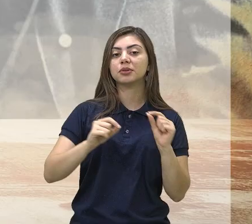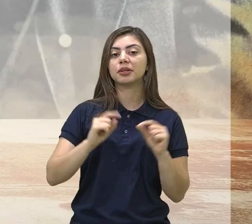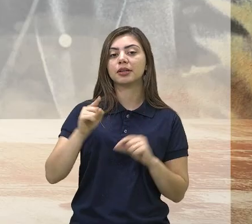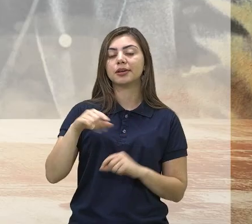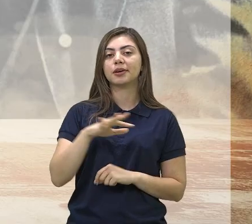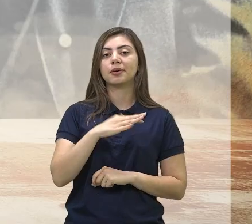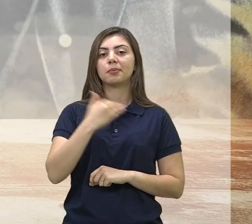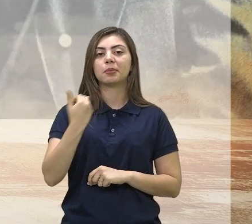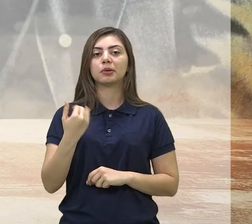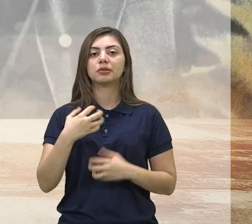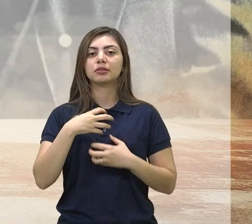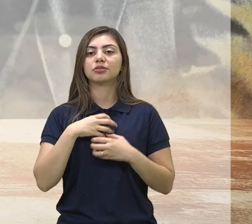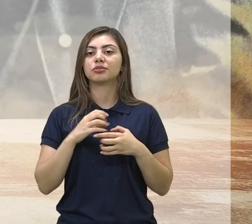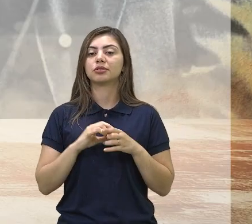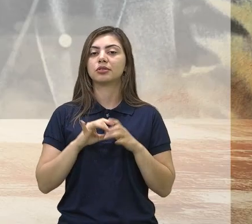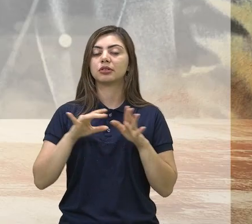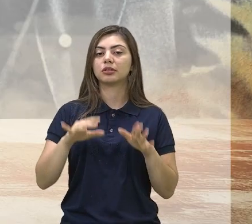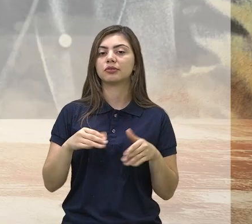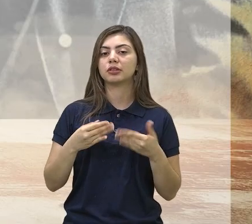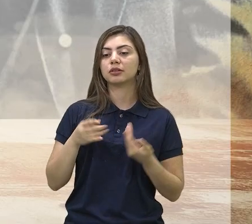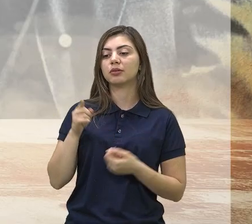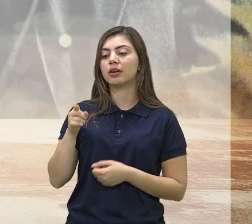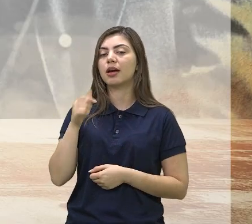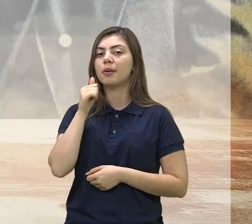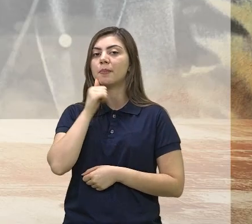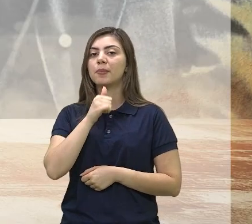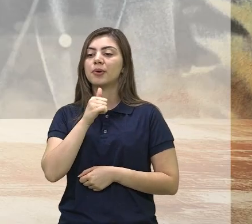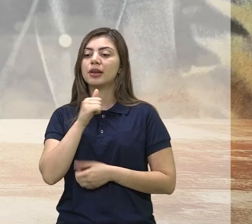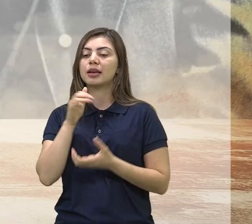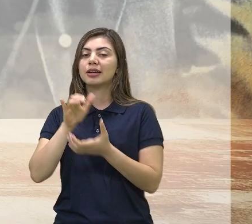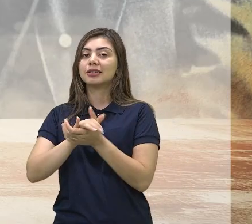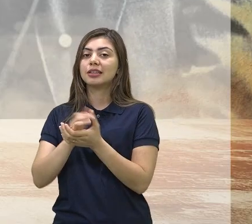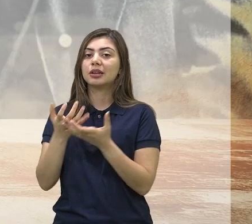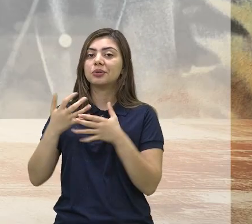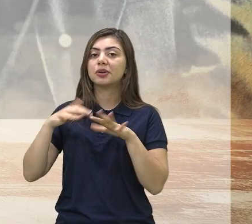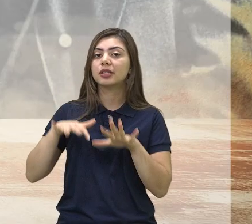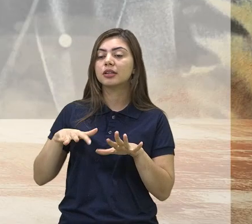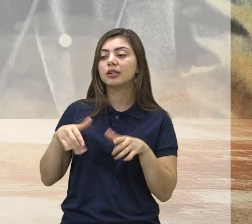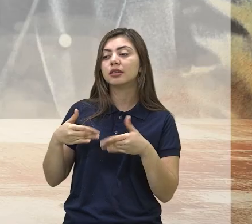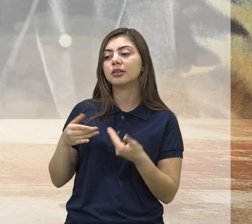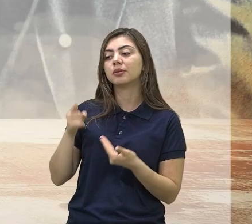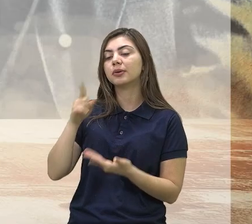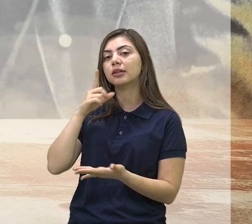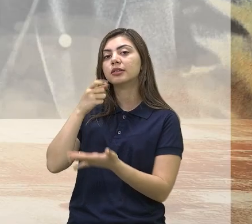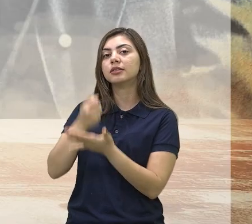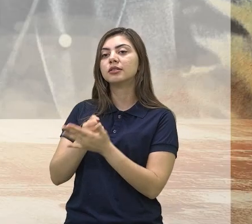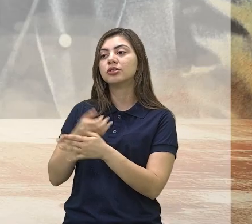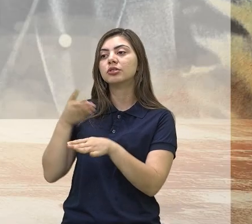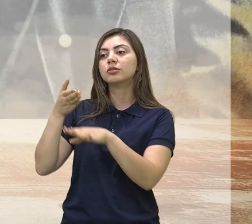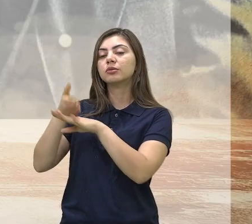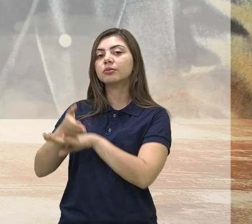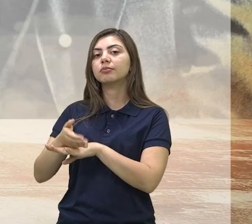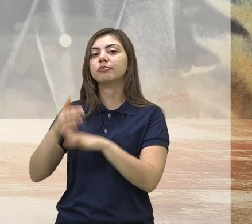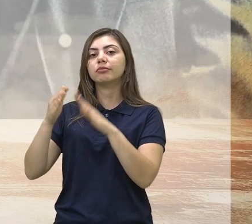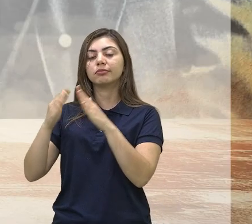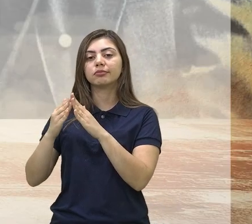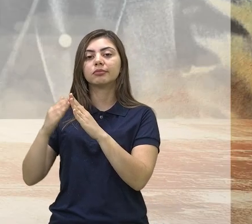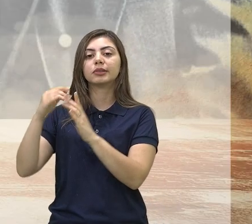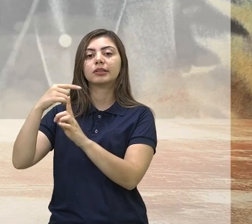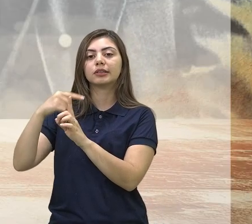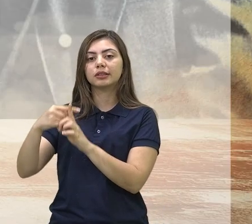Então veja que no caso ali Teresa não quis casar, então ele teve que o quê? Ela teve que se tornar freira, então ela foi para o convento, então era